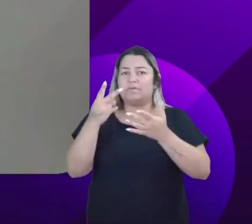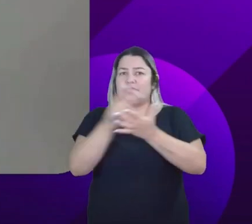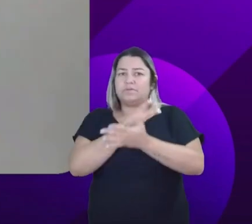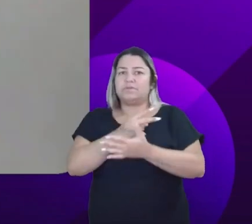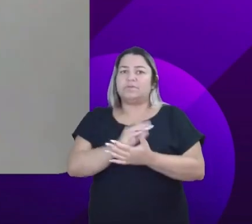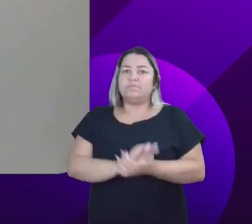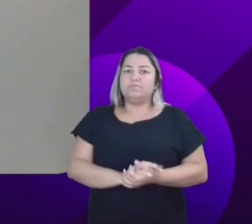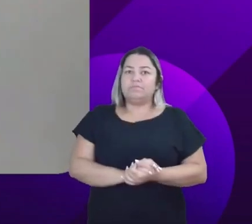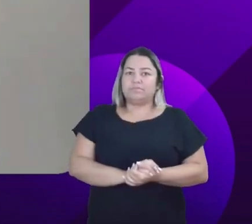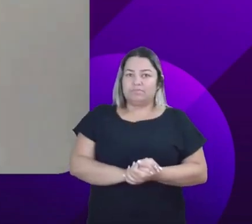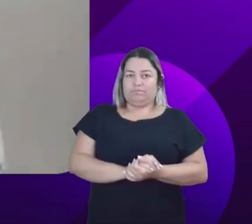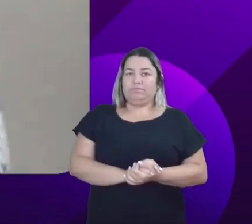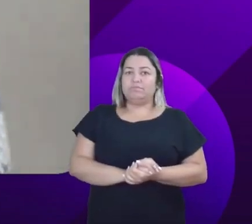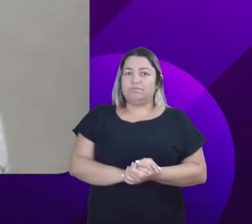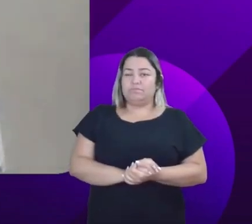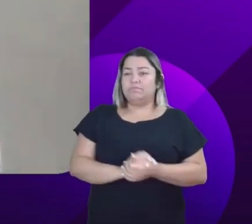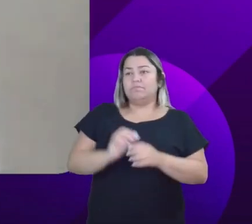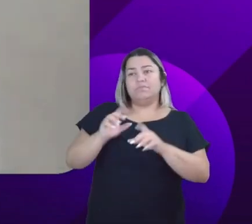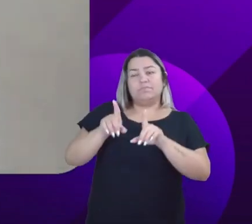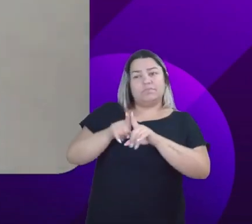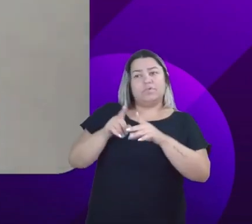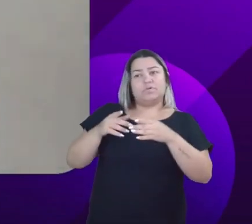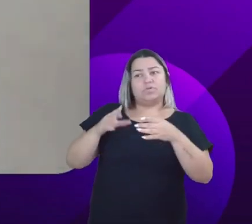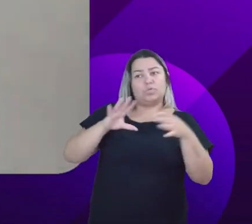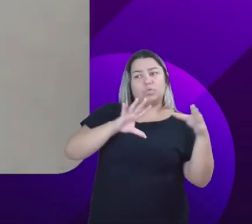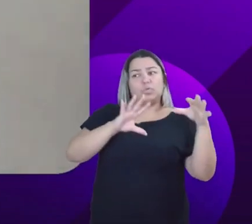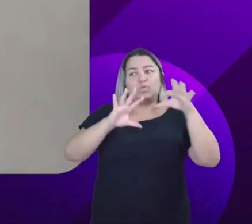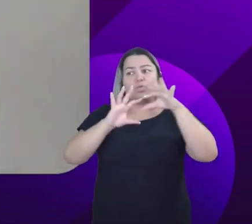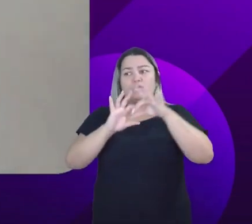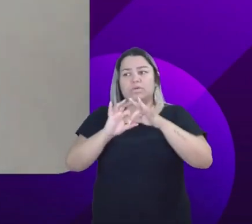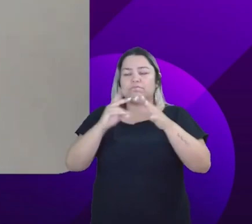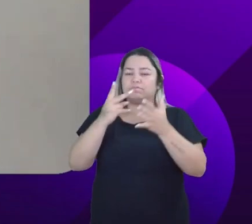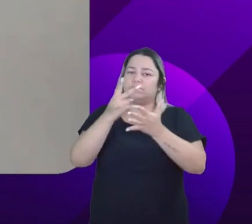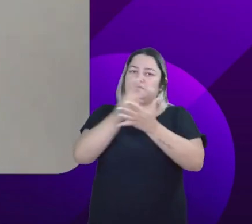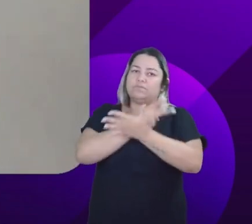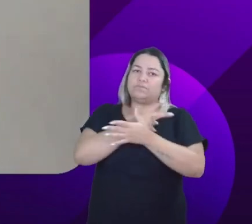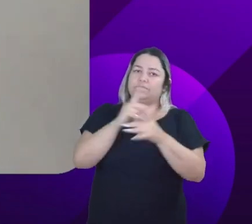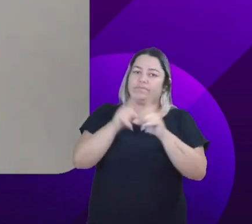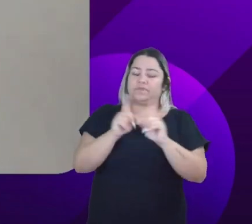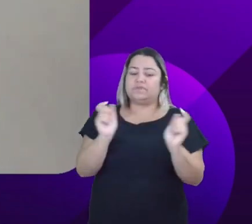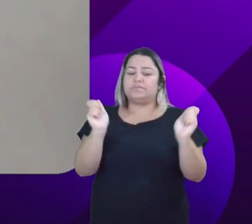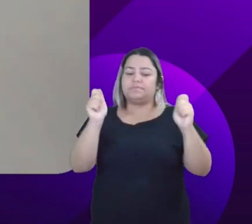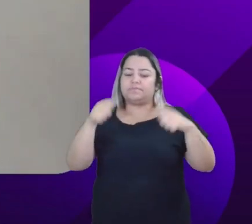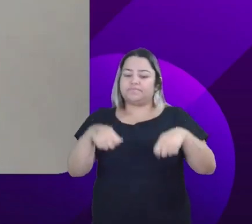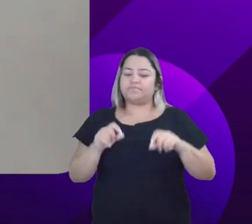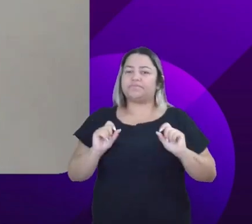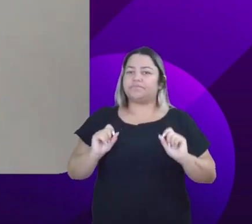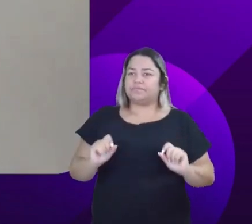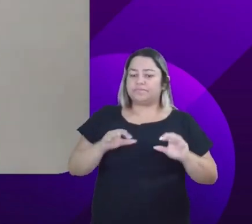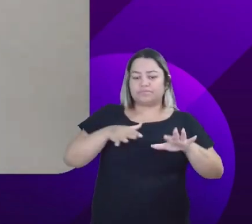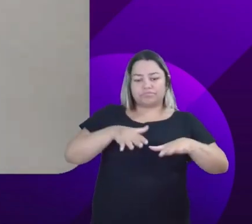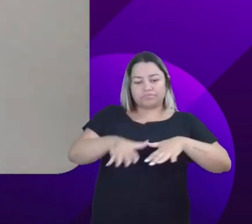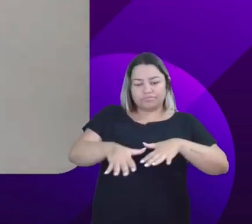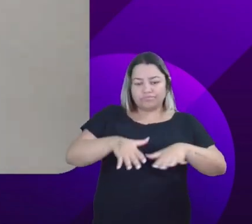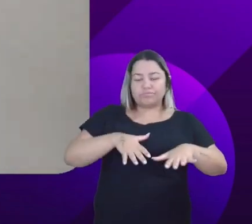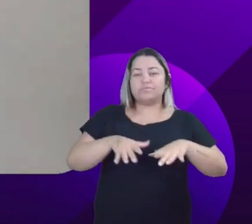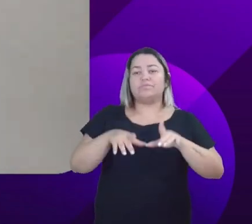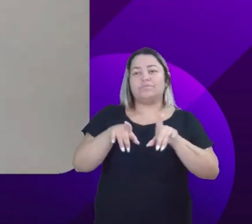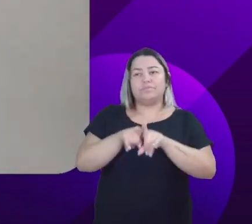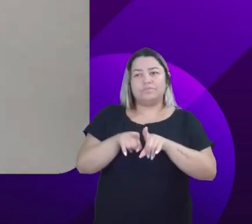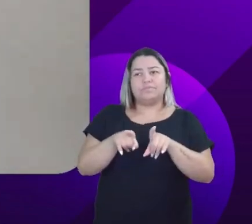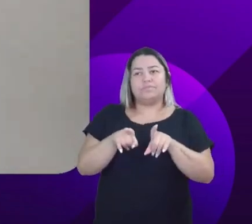questões. Bom, diante desse contexto, né, dessa necessidade, dessa mobilização e